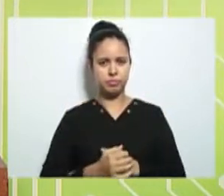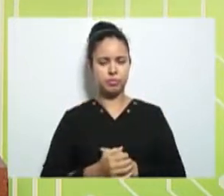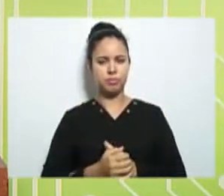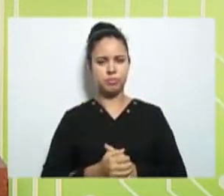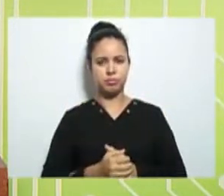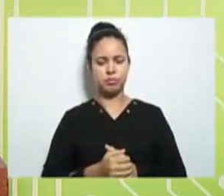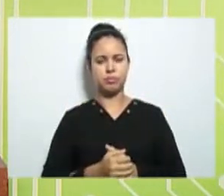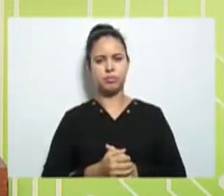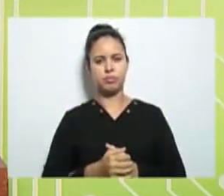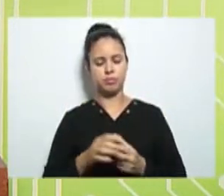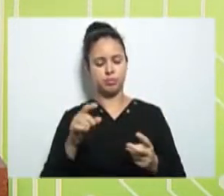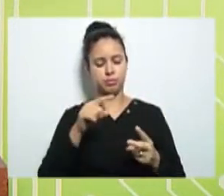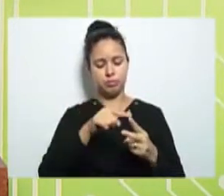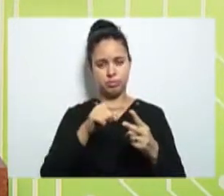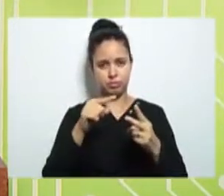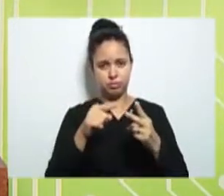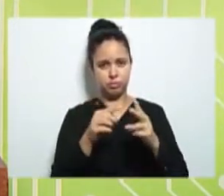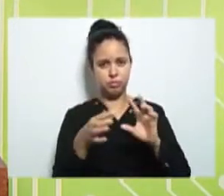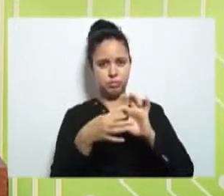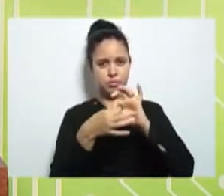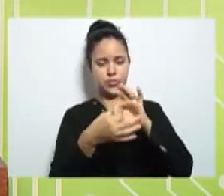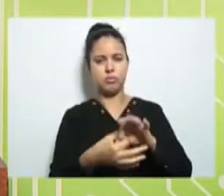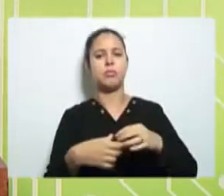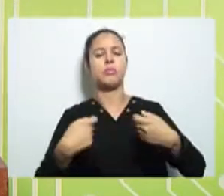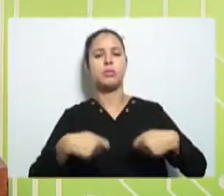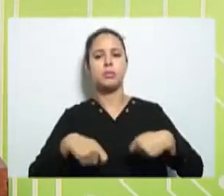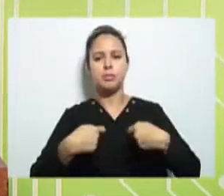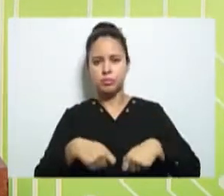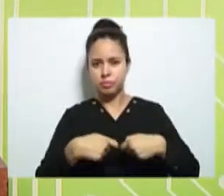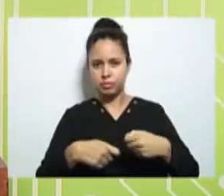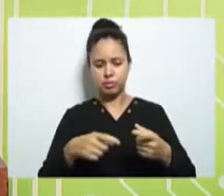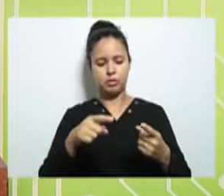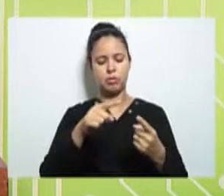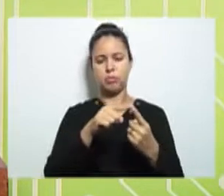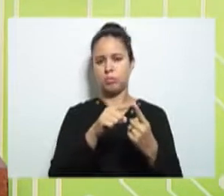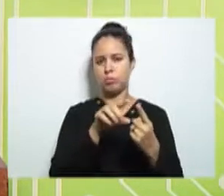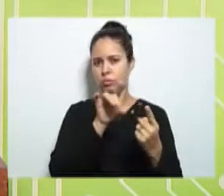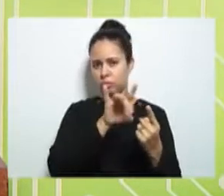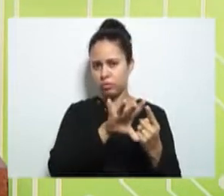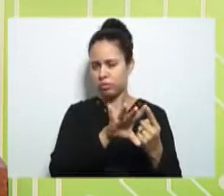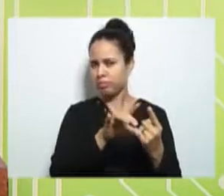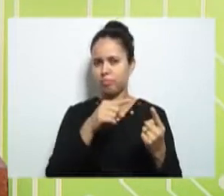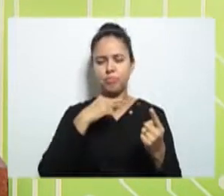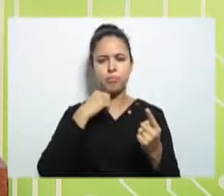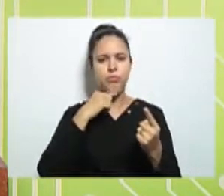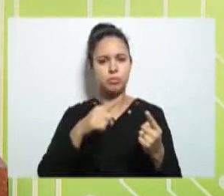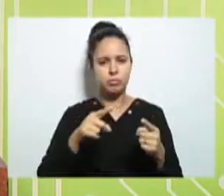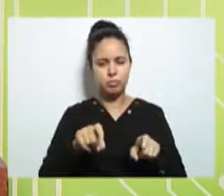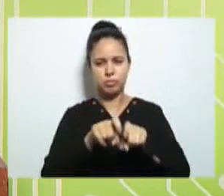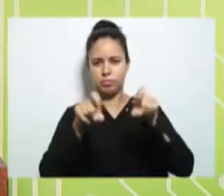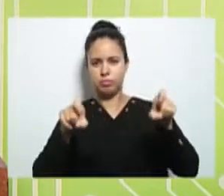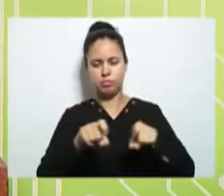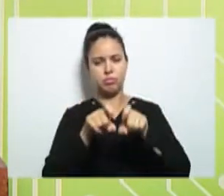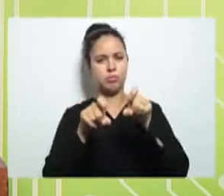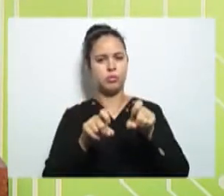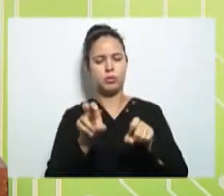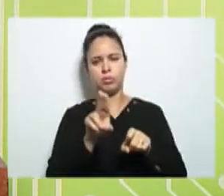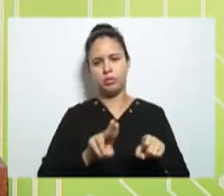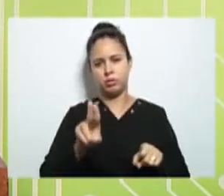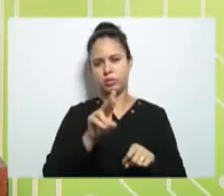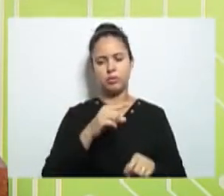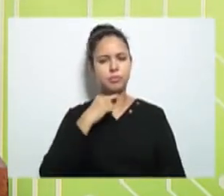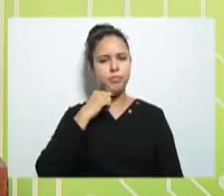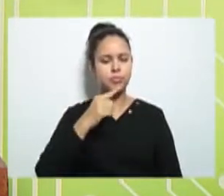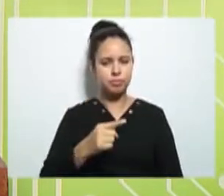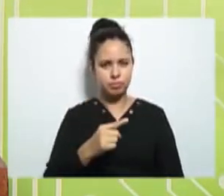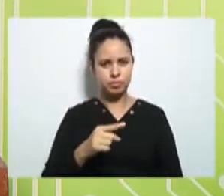os dois componentes, beleza? Se eu tiver só hardware e não tiver software, que é a programação daquele equipamento, ele não funciona. Se eu tiver só software, eu